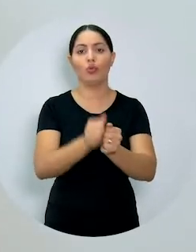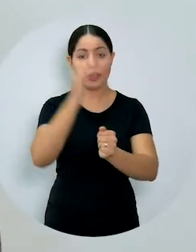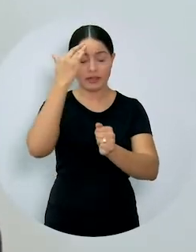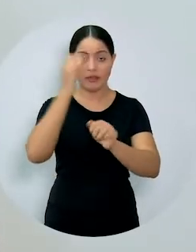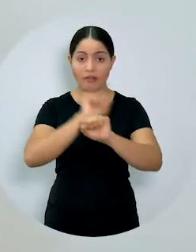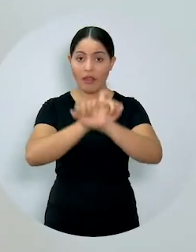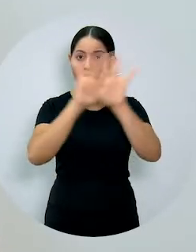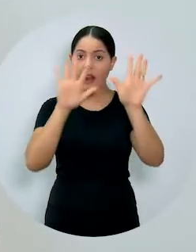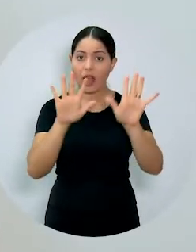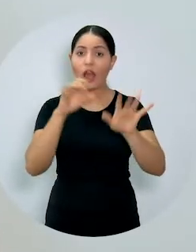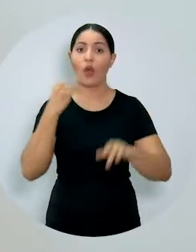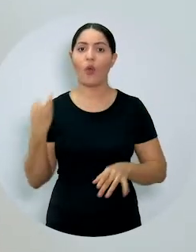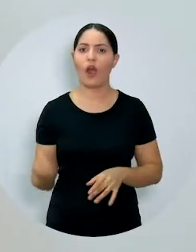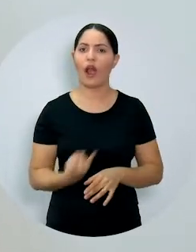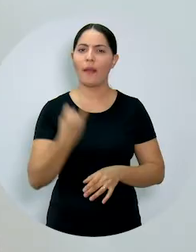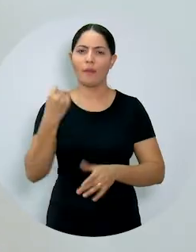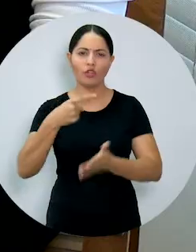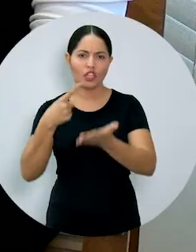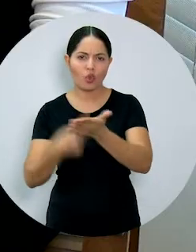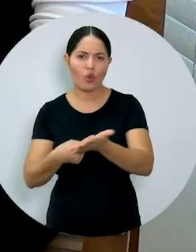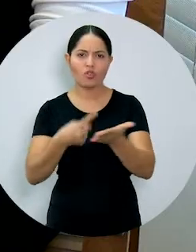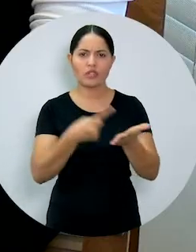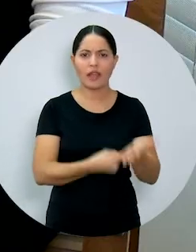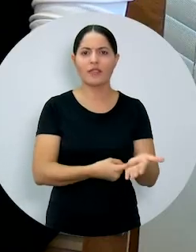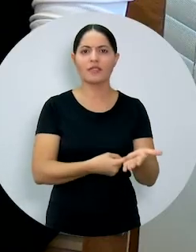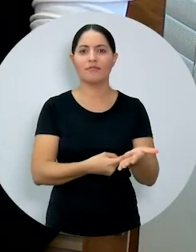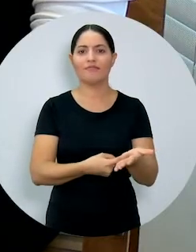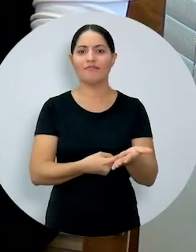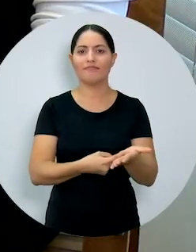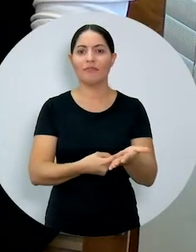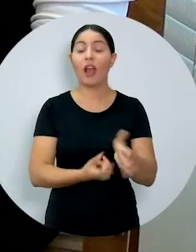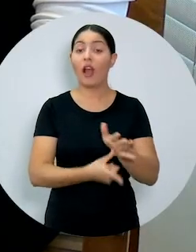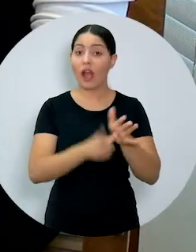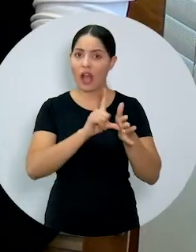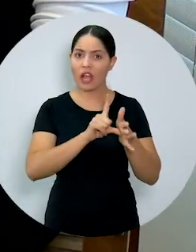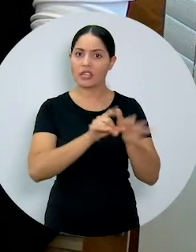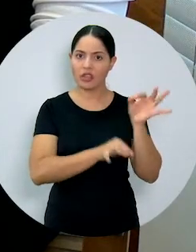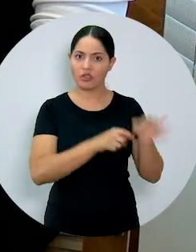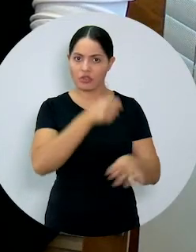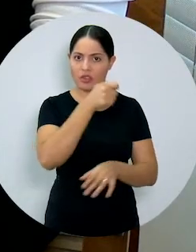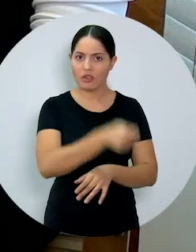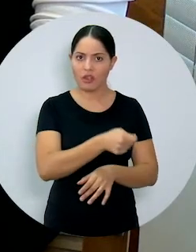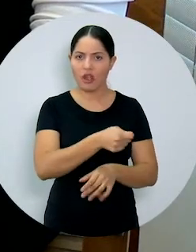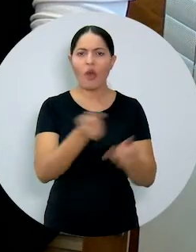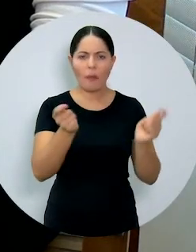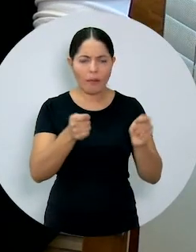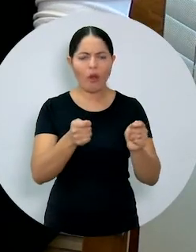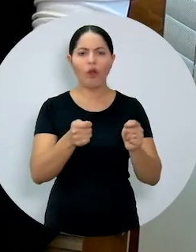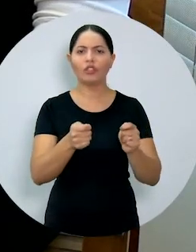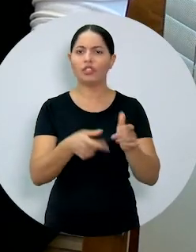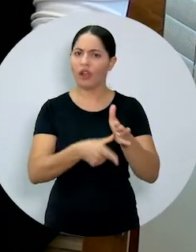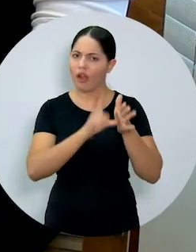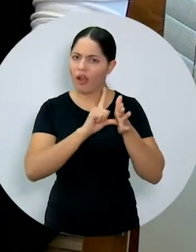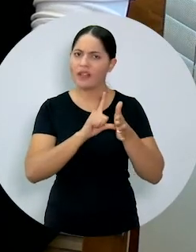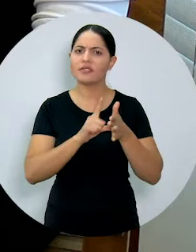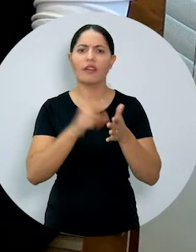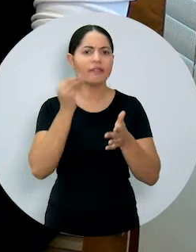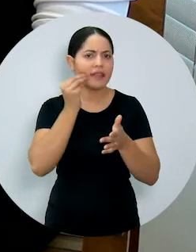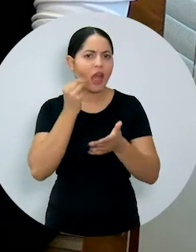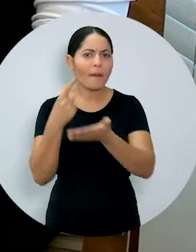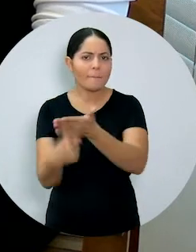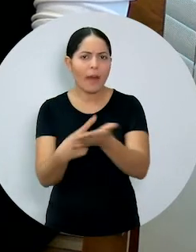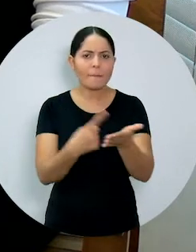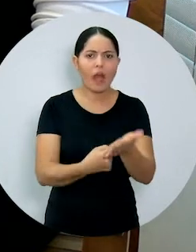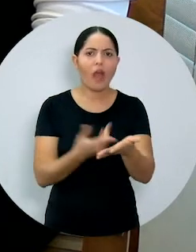a importância de um processo de conciliação como meio de solução dos conflitos, não é? E isso tem